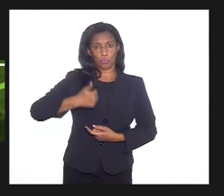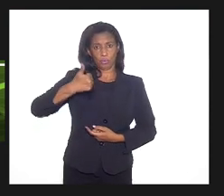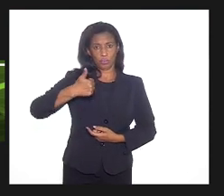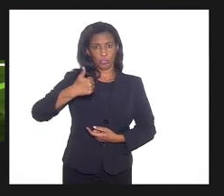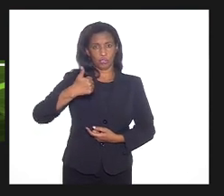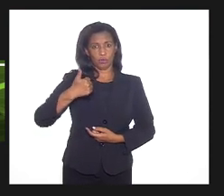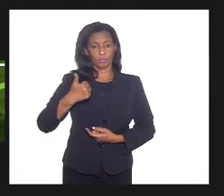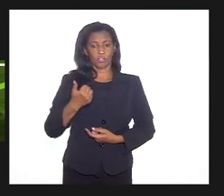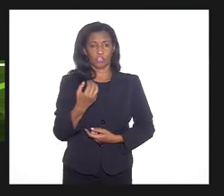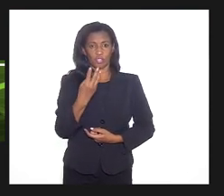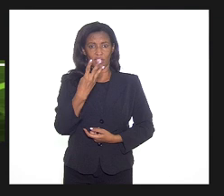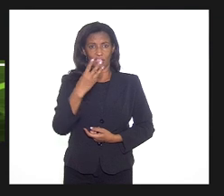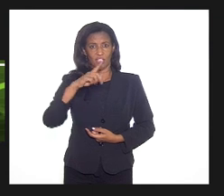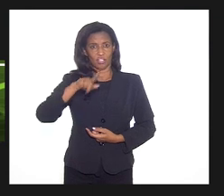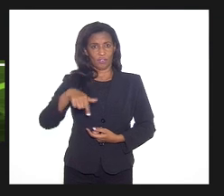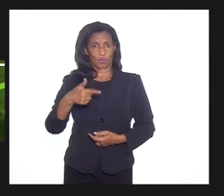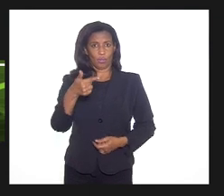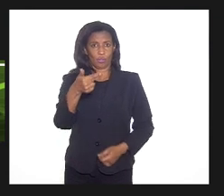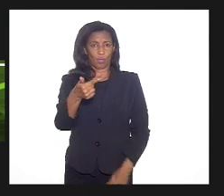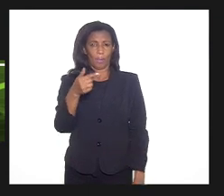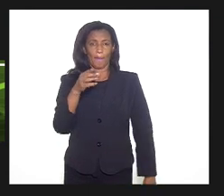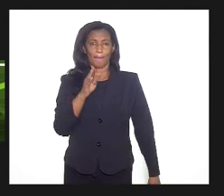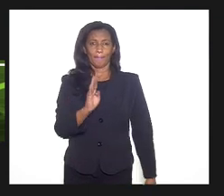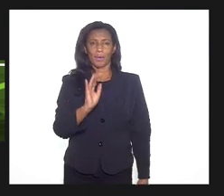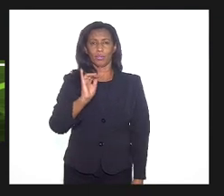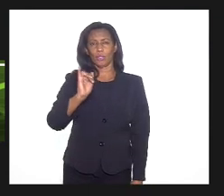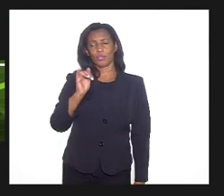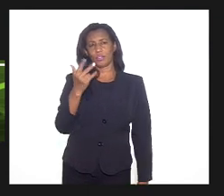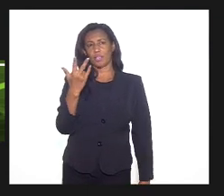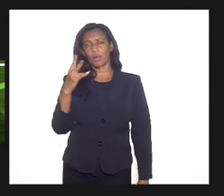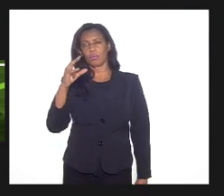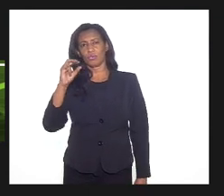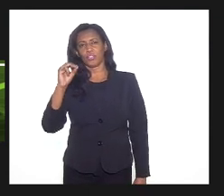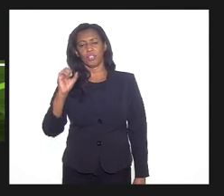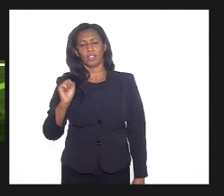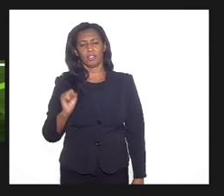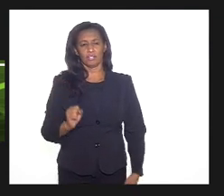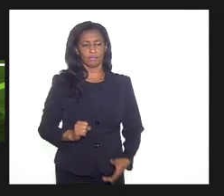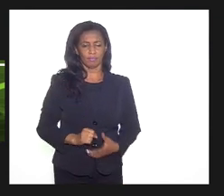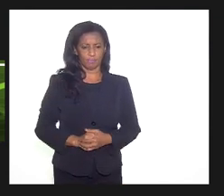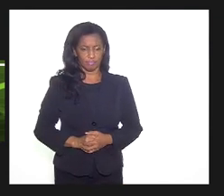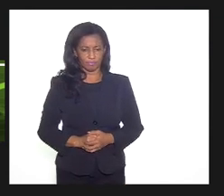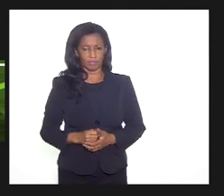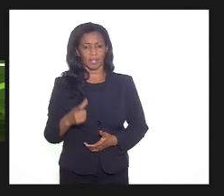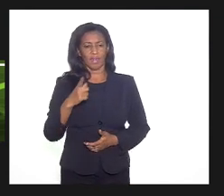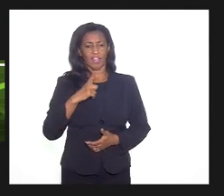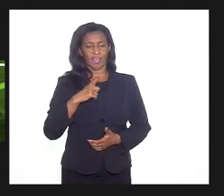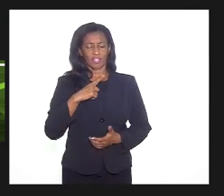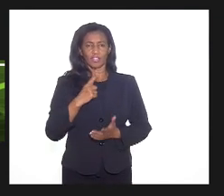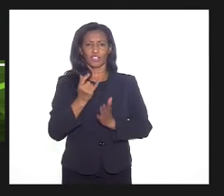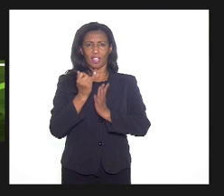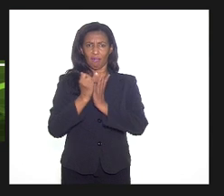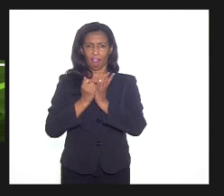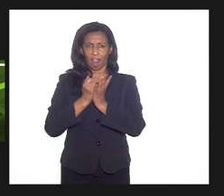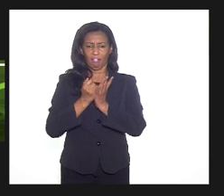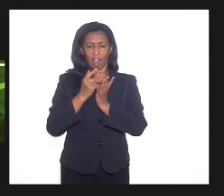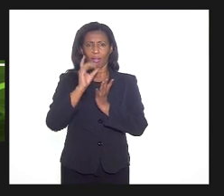de 3,2 bilhões, que está aqui, né? A gente tem a receita